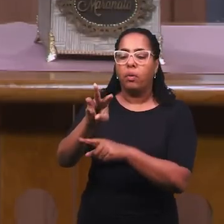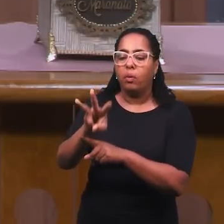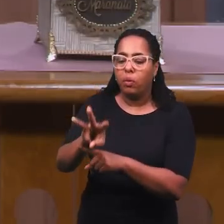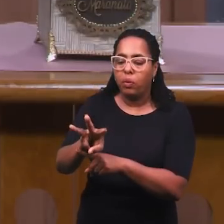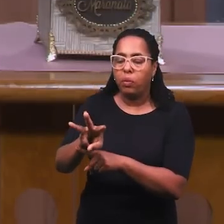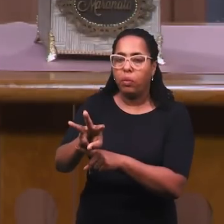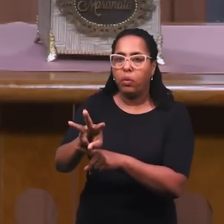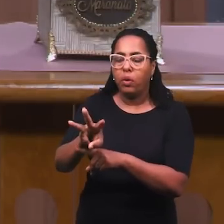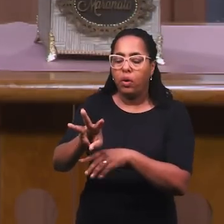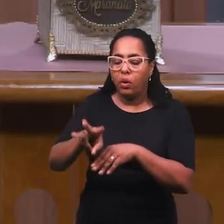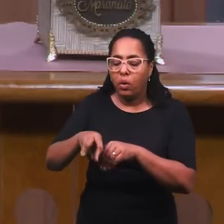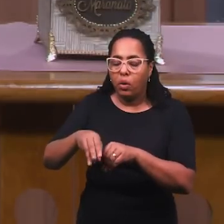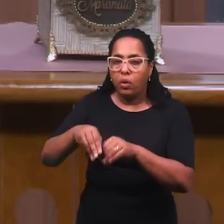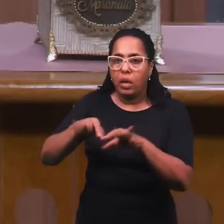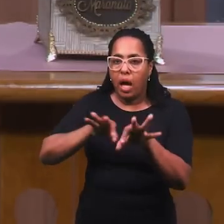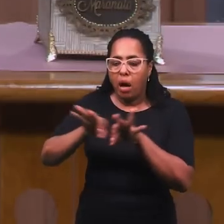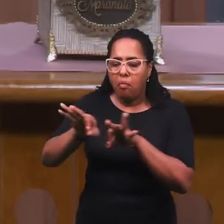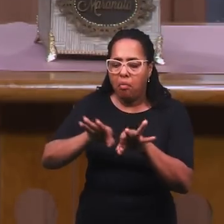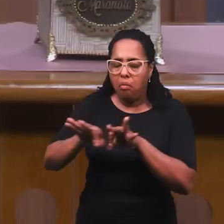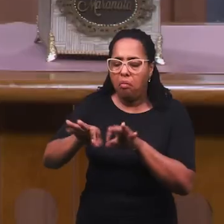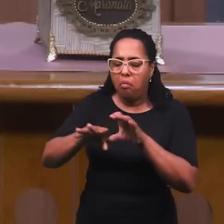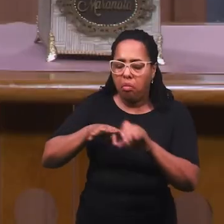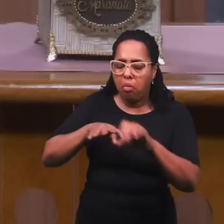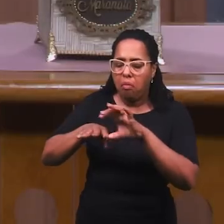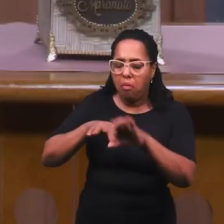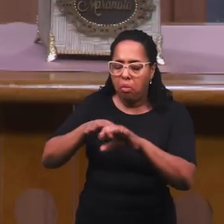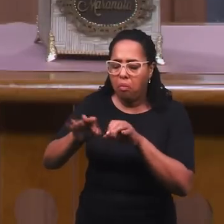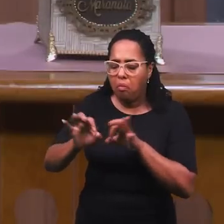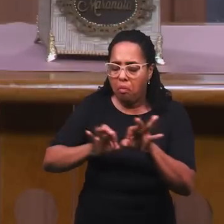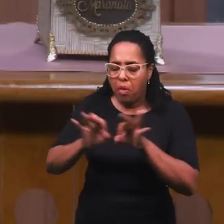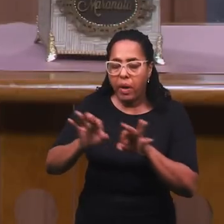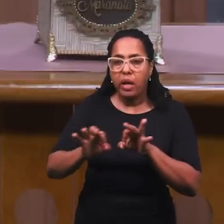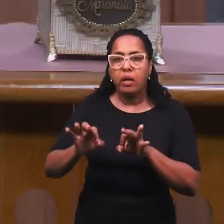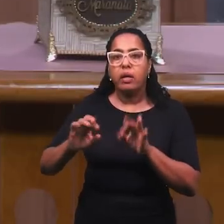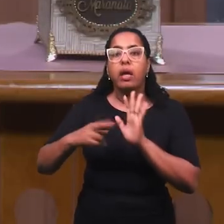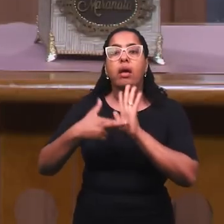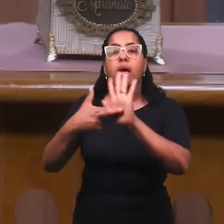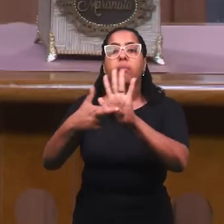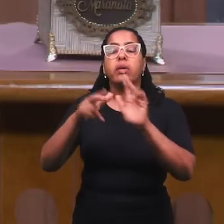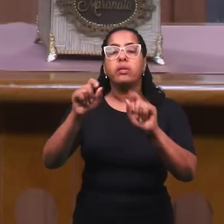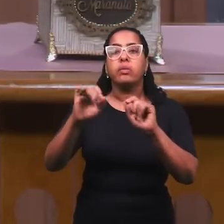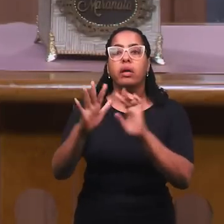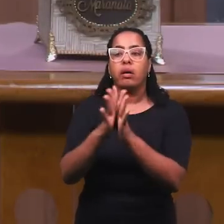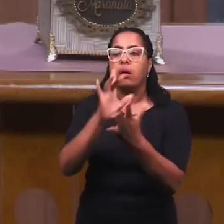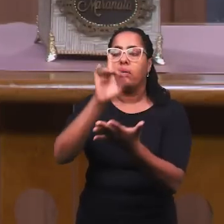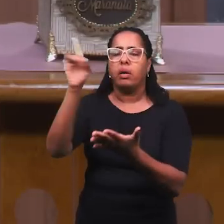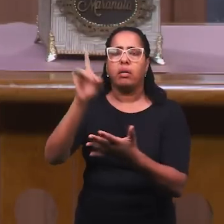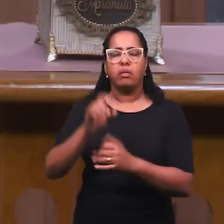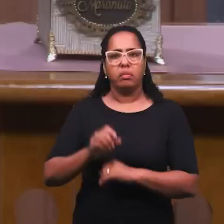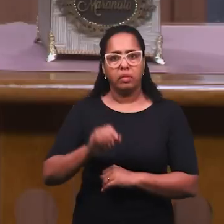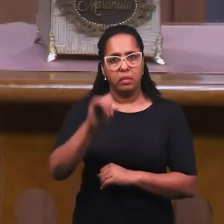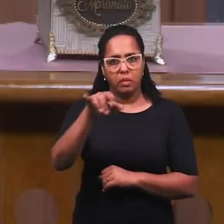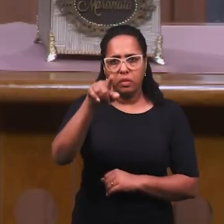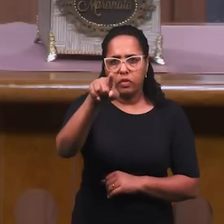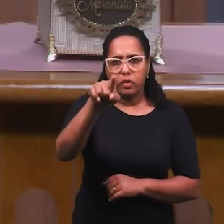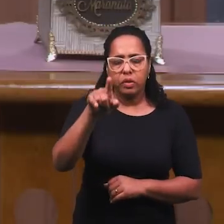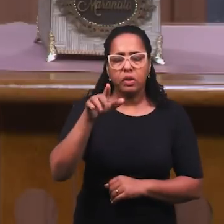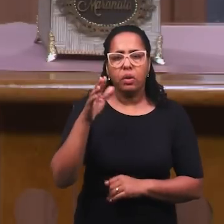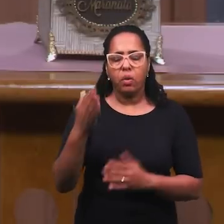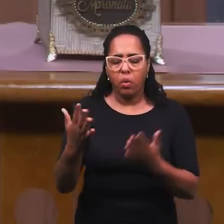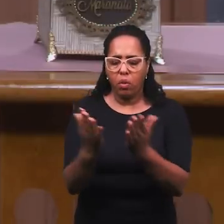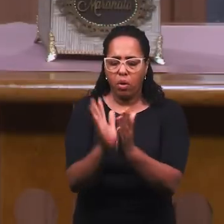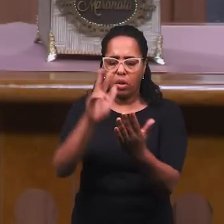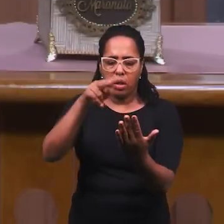trigo, ele estava preparando o trigo. O trigo profeticamente fala da palavra. Se você